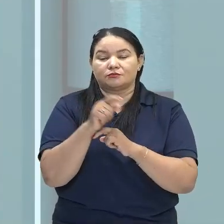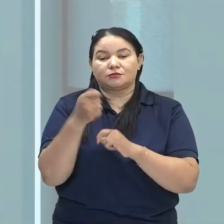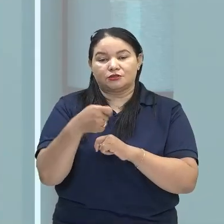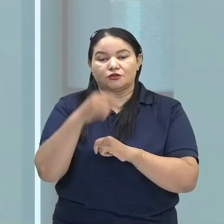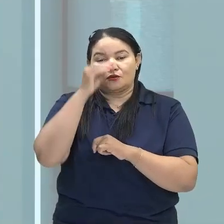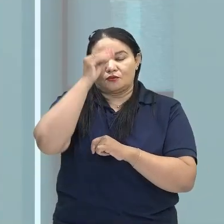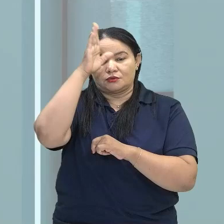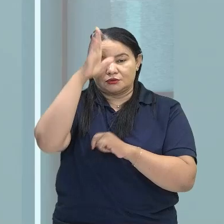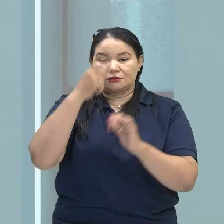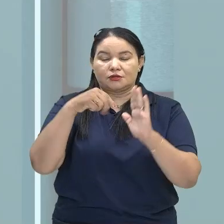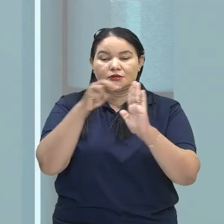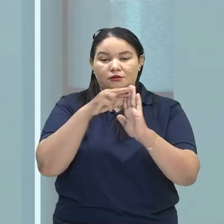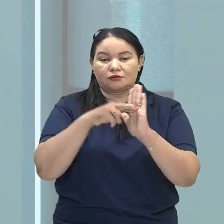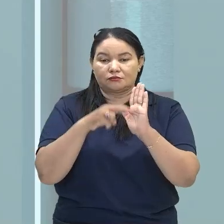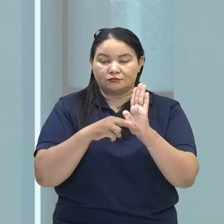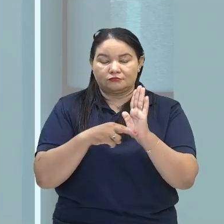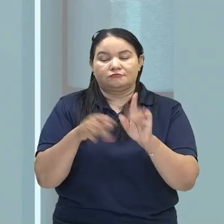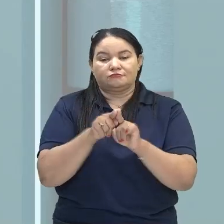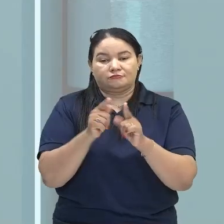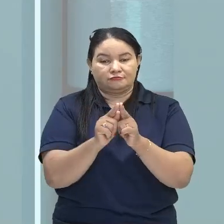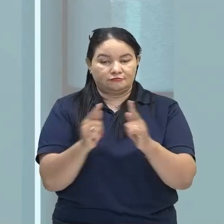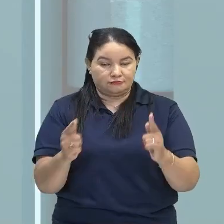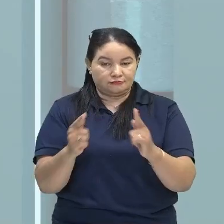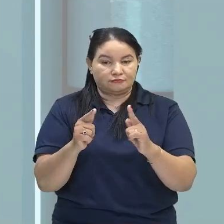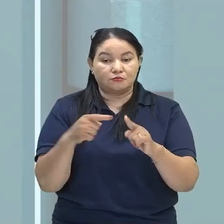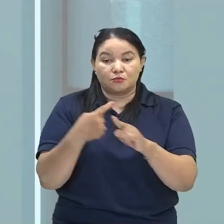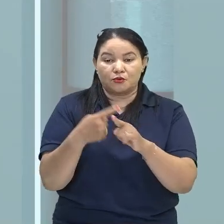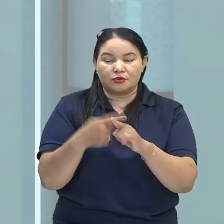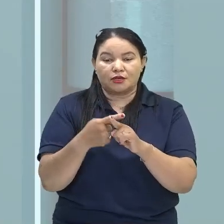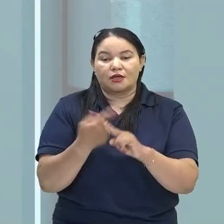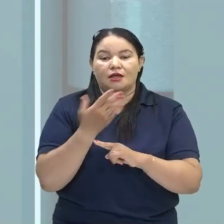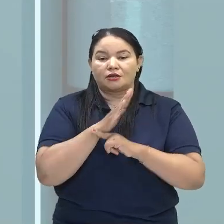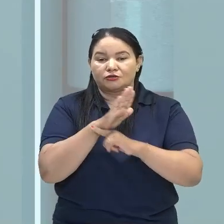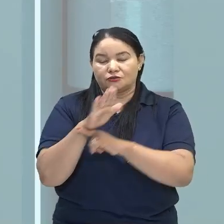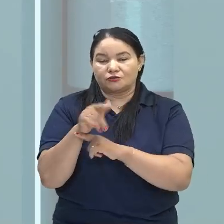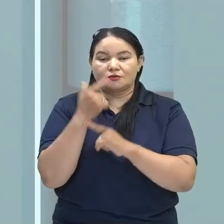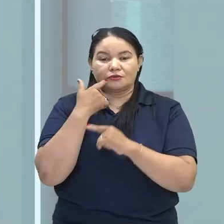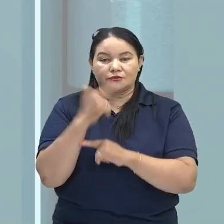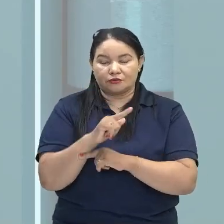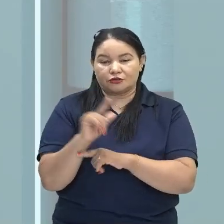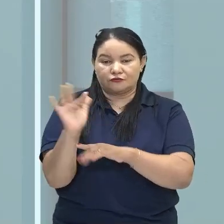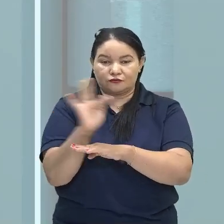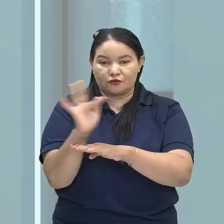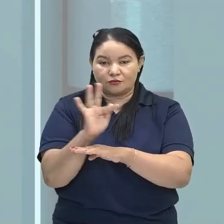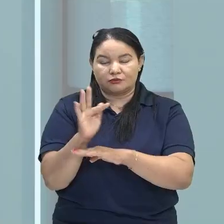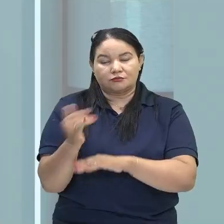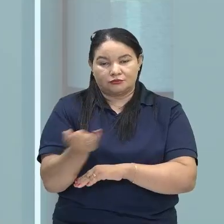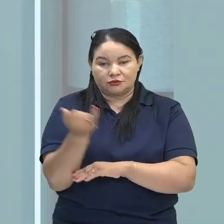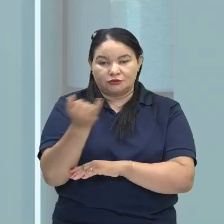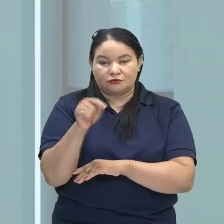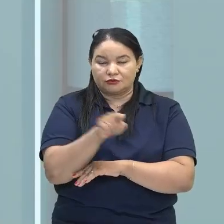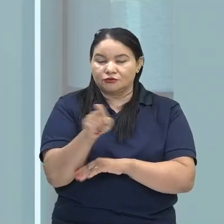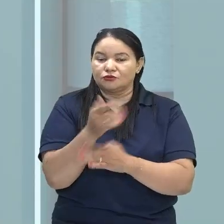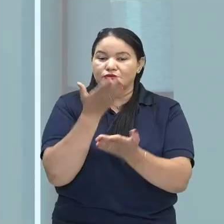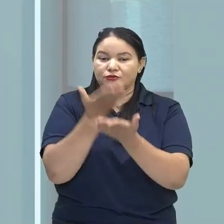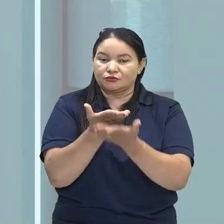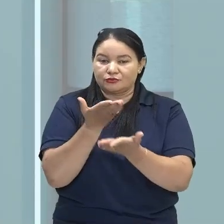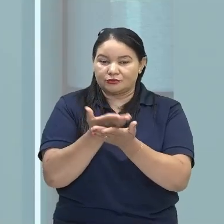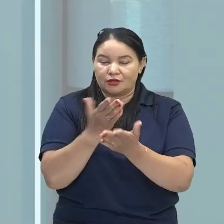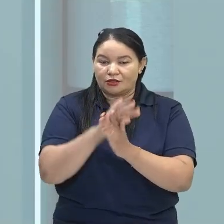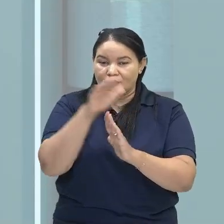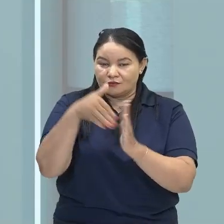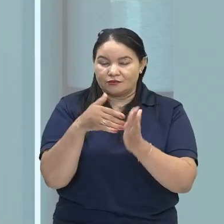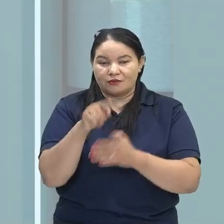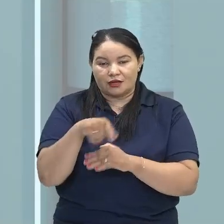das normas e das regras gramaticais, porque isso compõe a linguagem formal. Então é importante estudar tudo isso, porque isso é